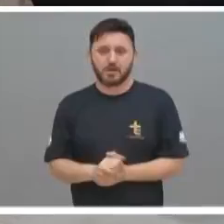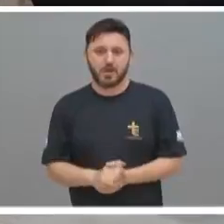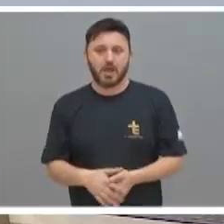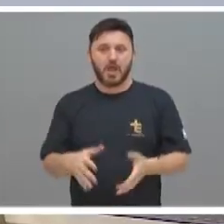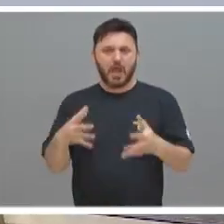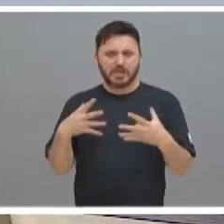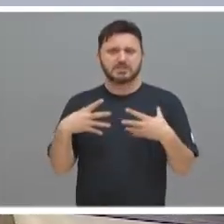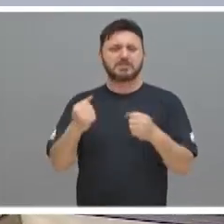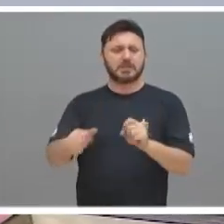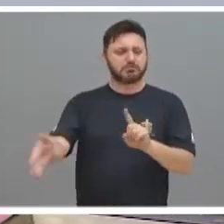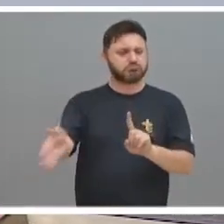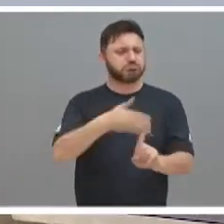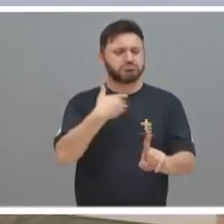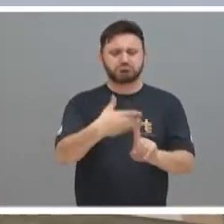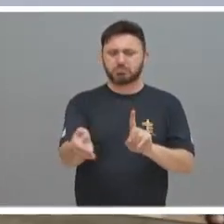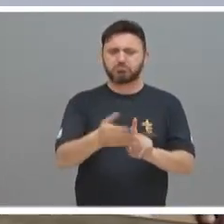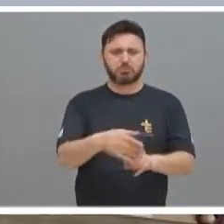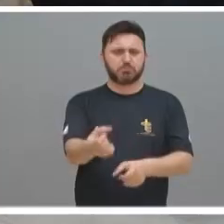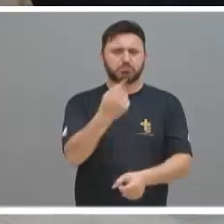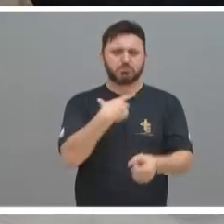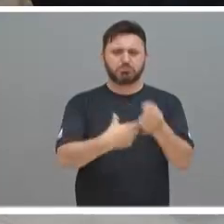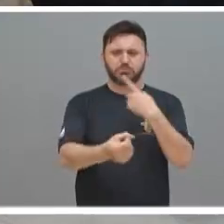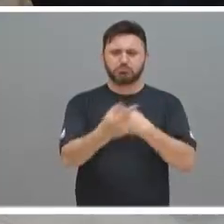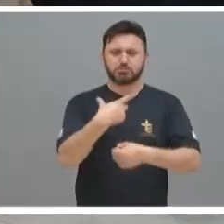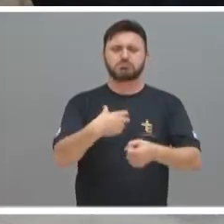Aceitei bofetões, cusparadas.